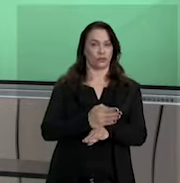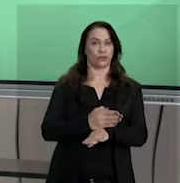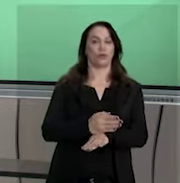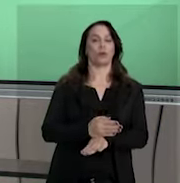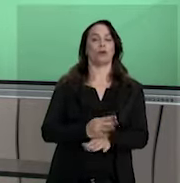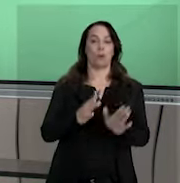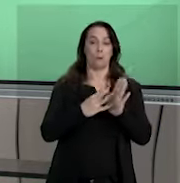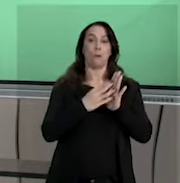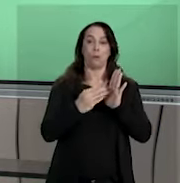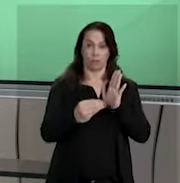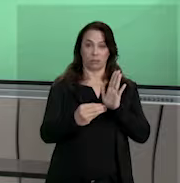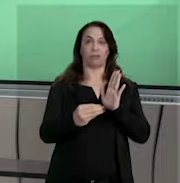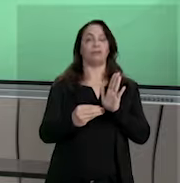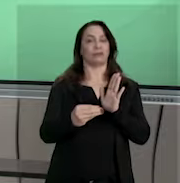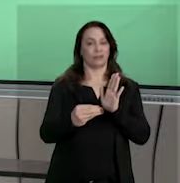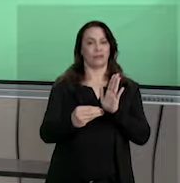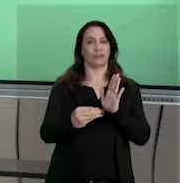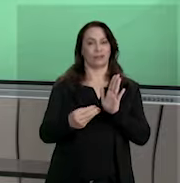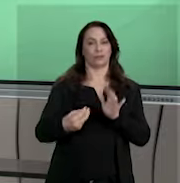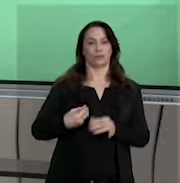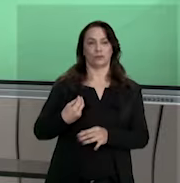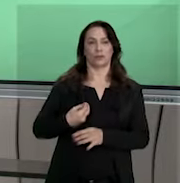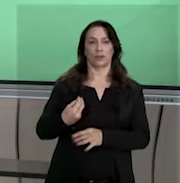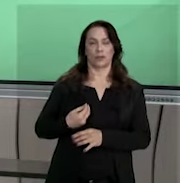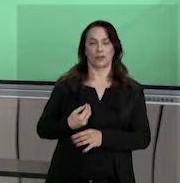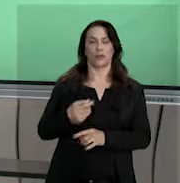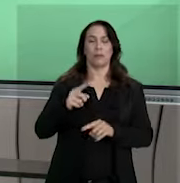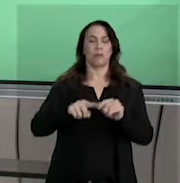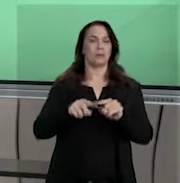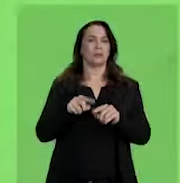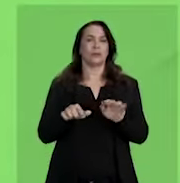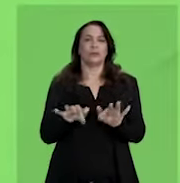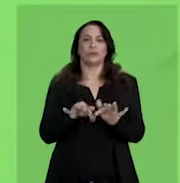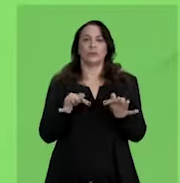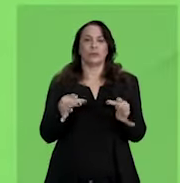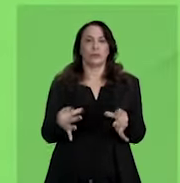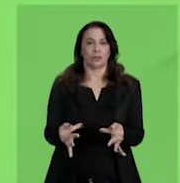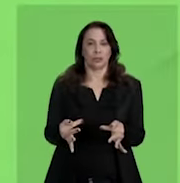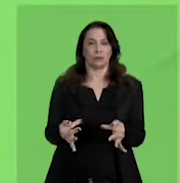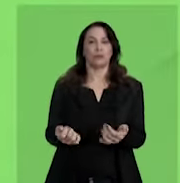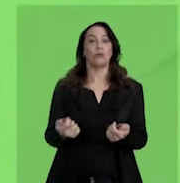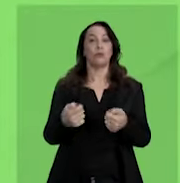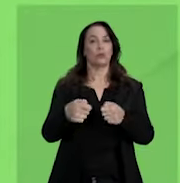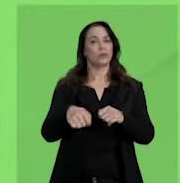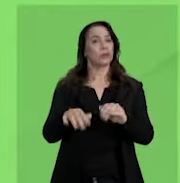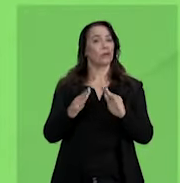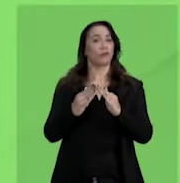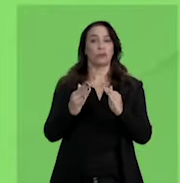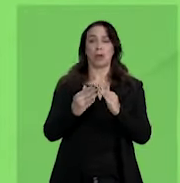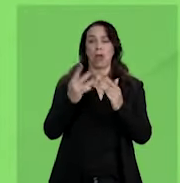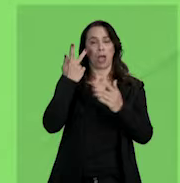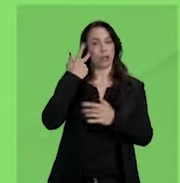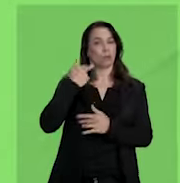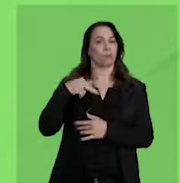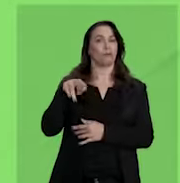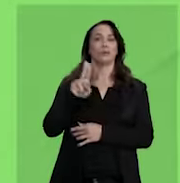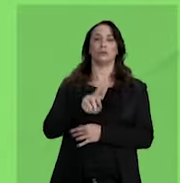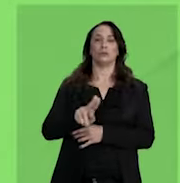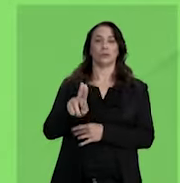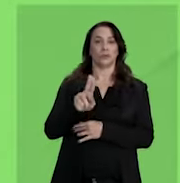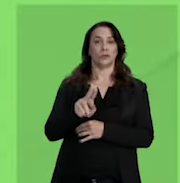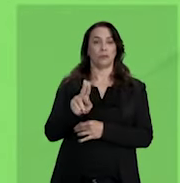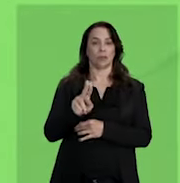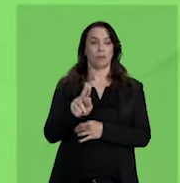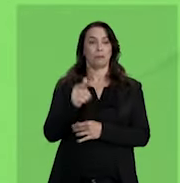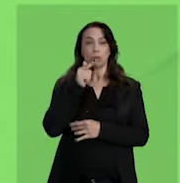na nossa aula, tá? O material é um material muito simples, vocês conseguem fazer em casa normalmente para poder mostrar